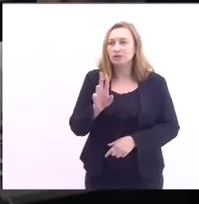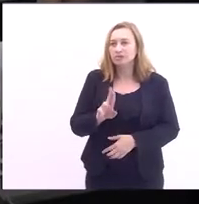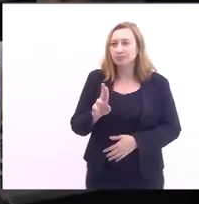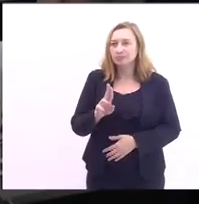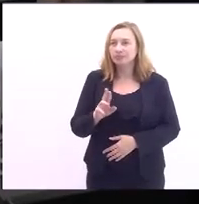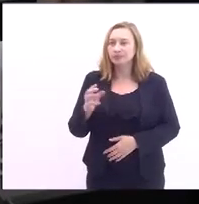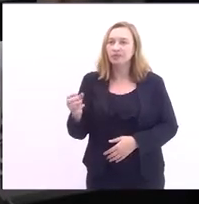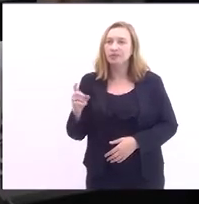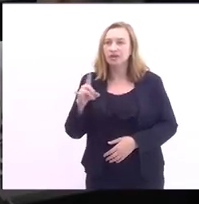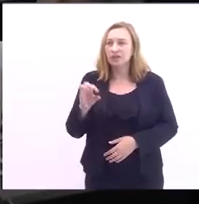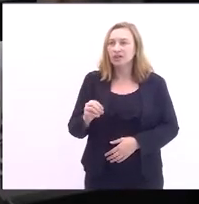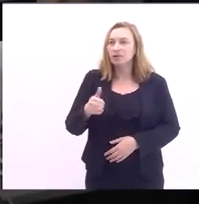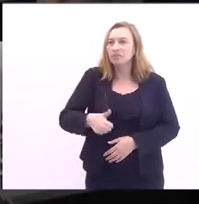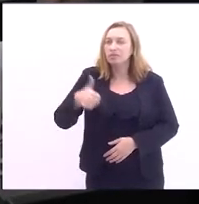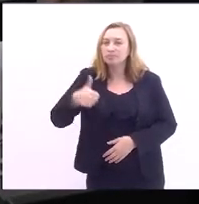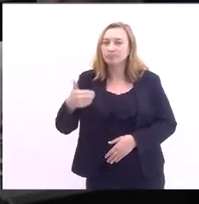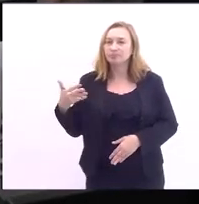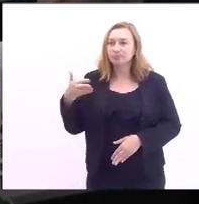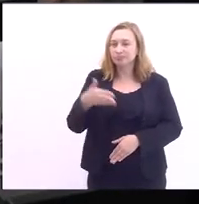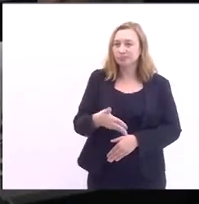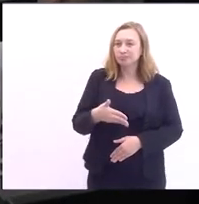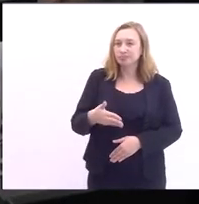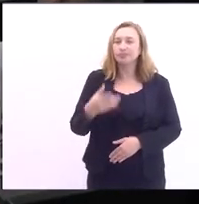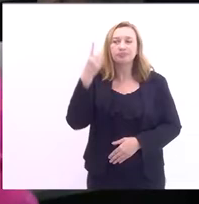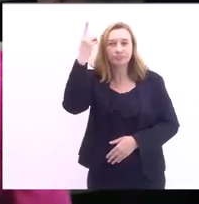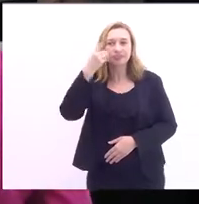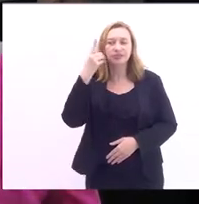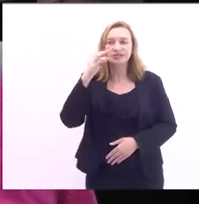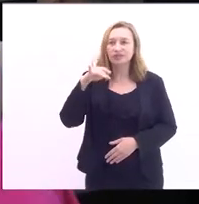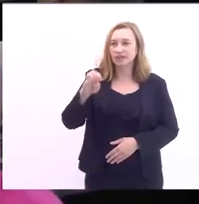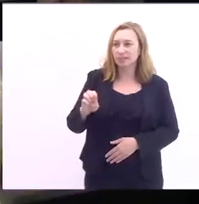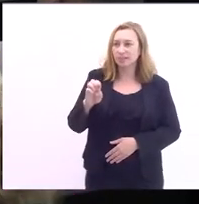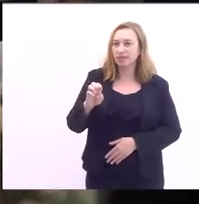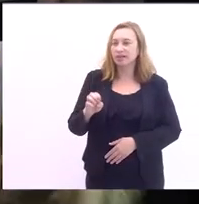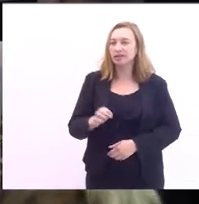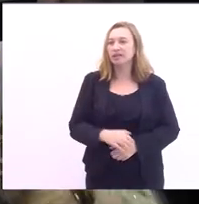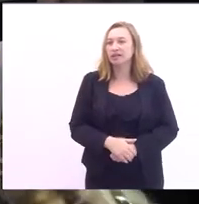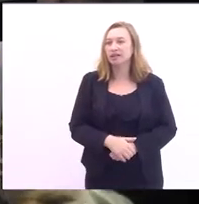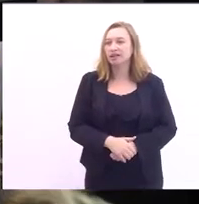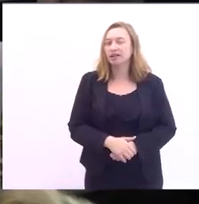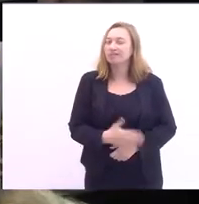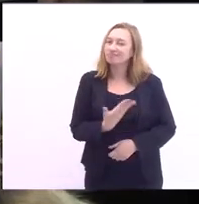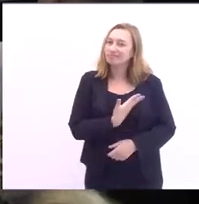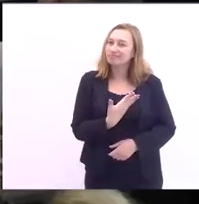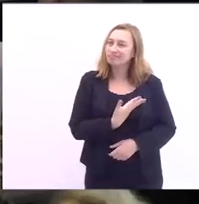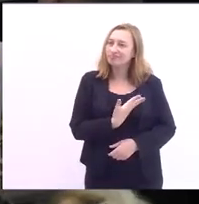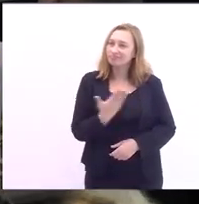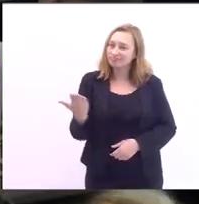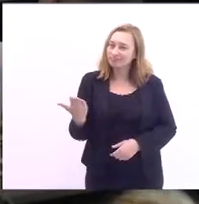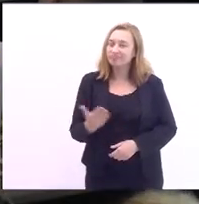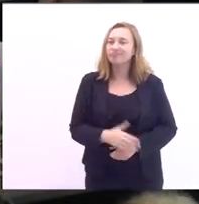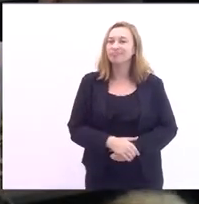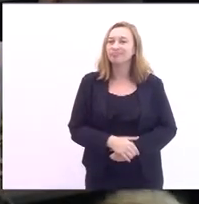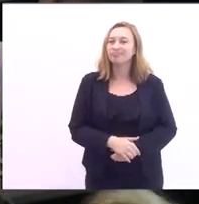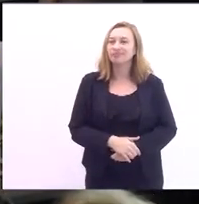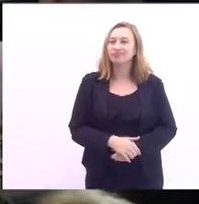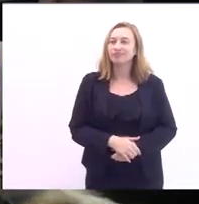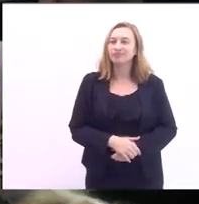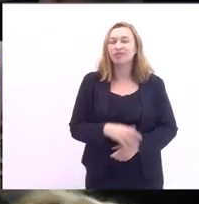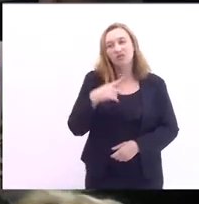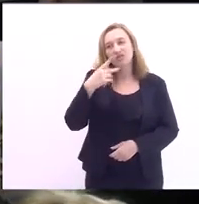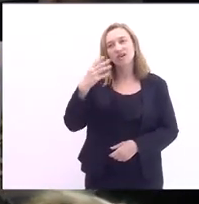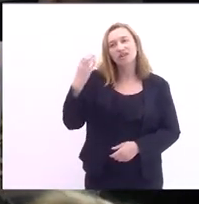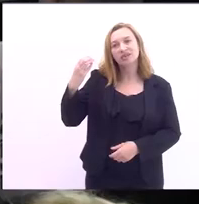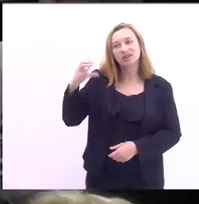aqui cedo, foi o primeiro a chegar, o deputado Felipe Peixoto, grande amigo. Eu falo de Niterói,